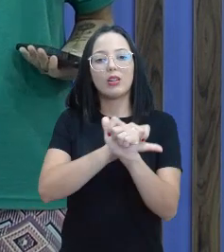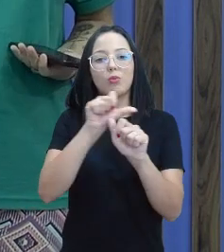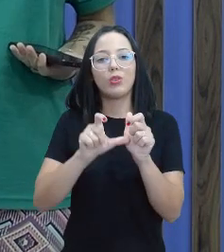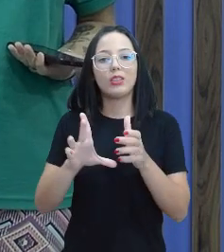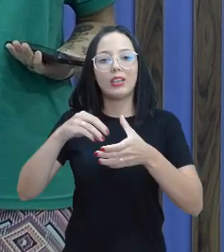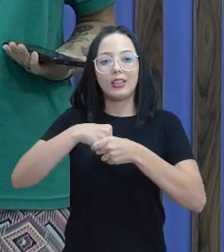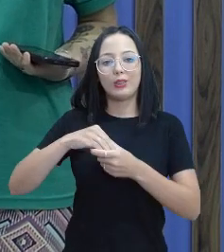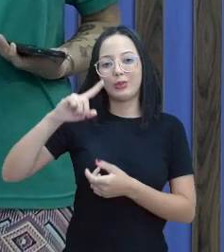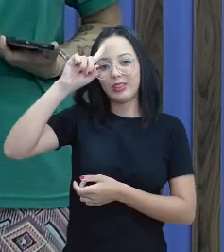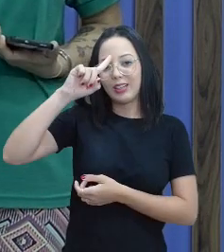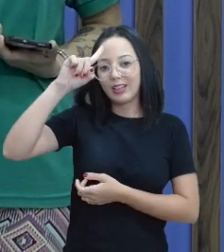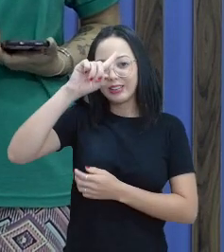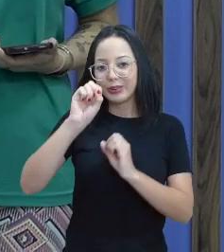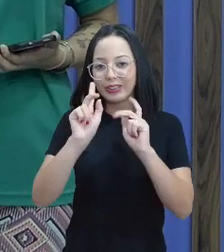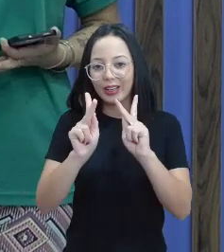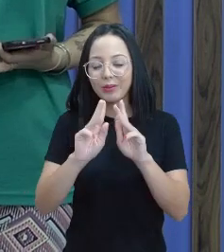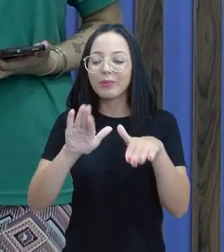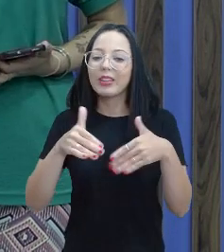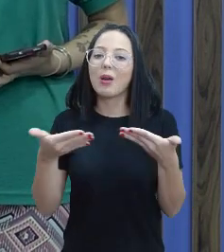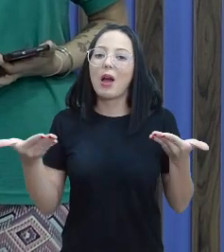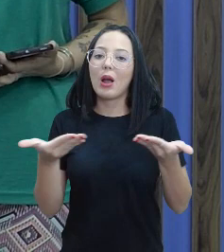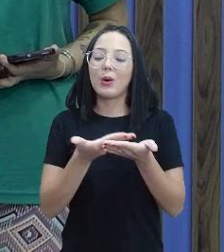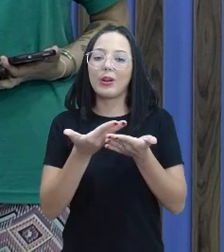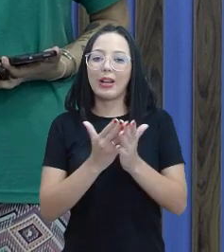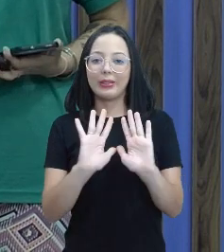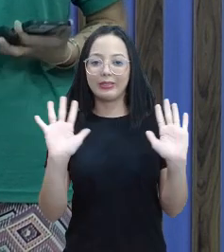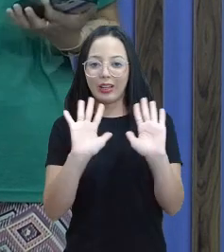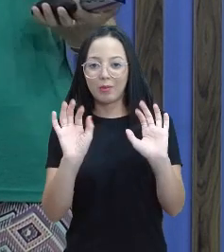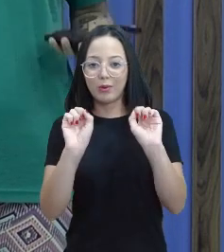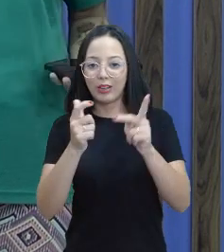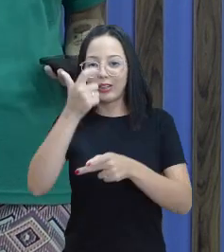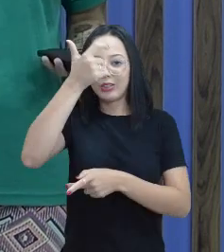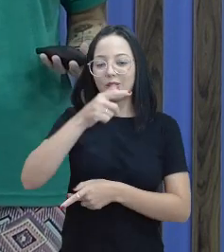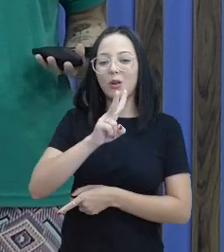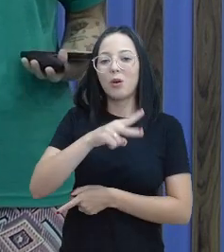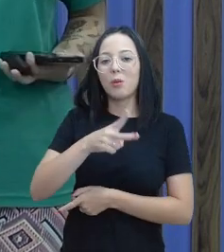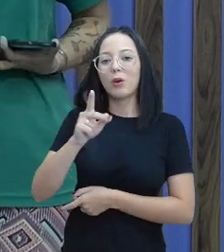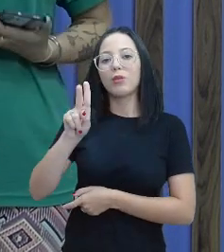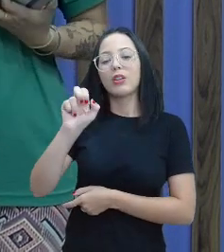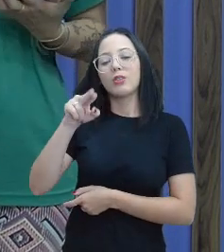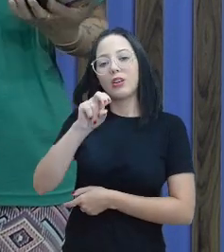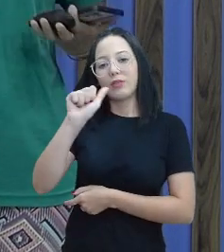mudanças no nosso dia a dia, não é isso? Eu vou ficando por aqui, eu sou a professora